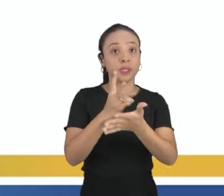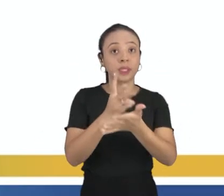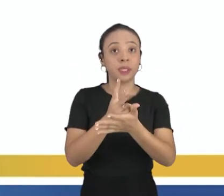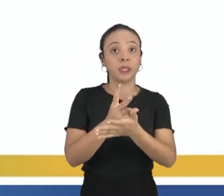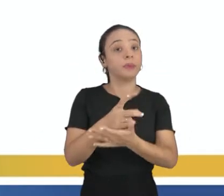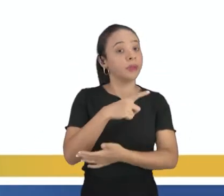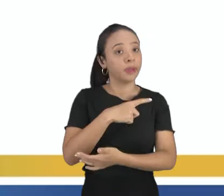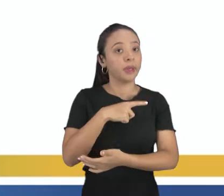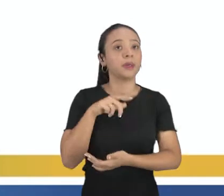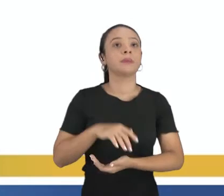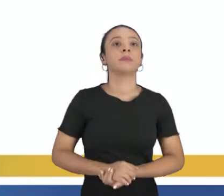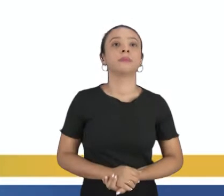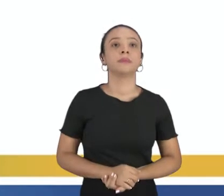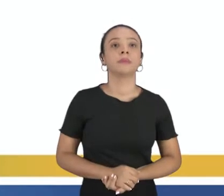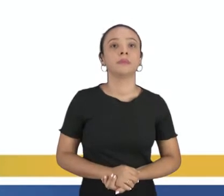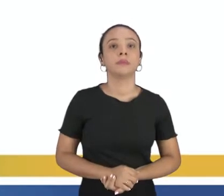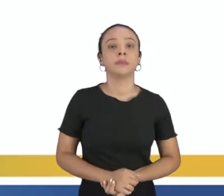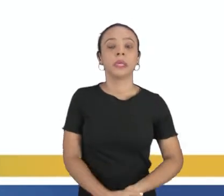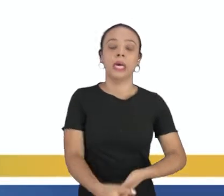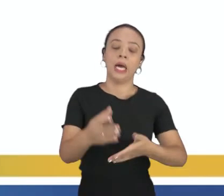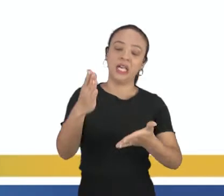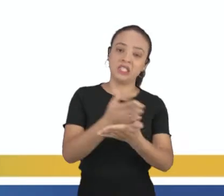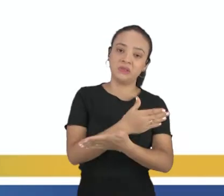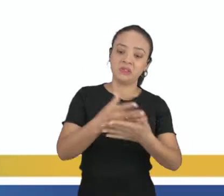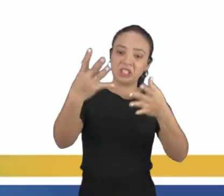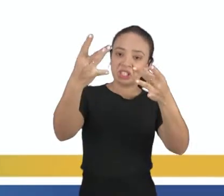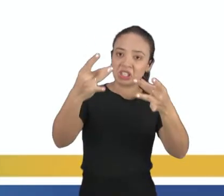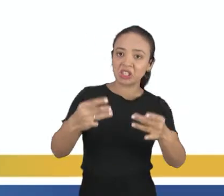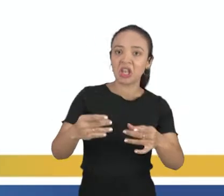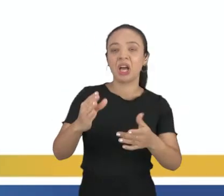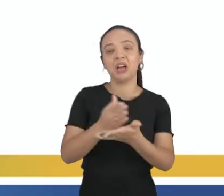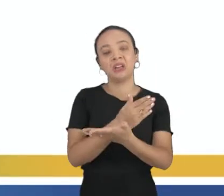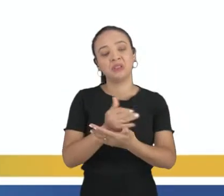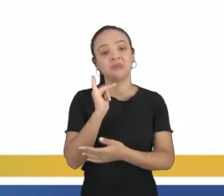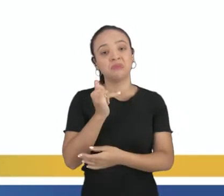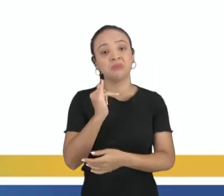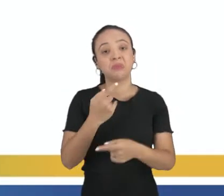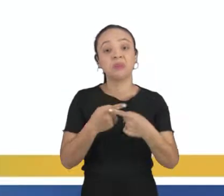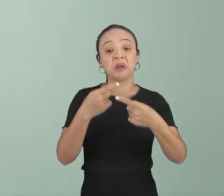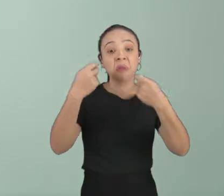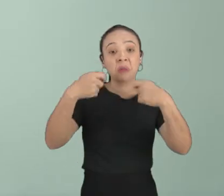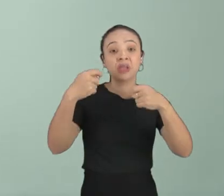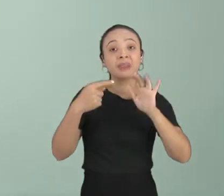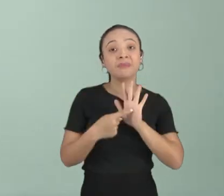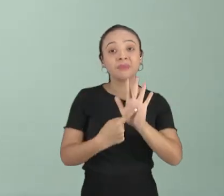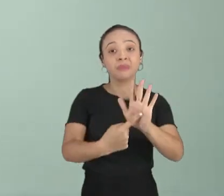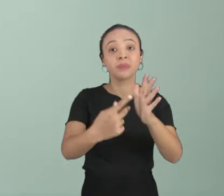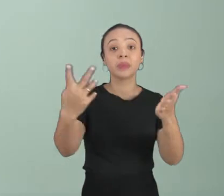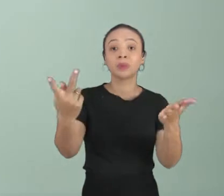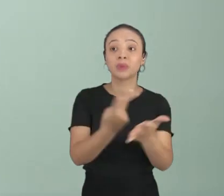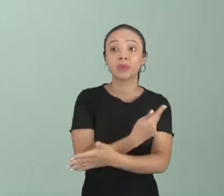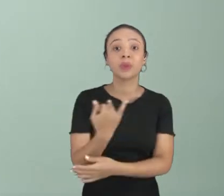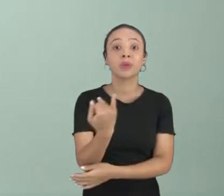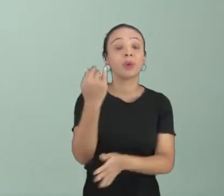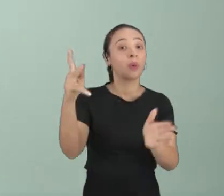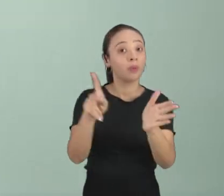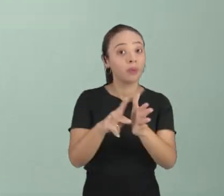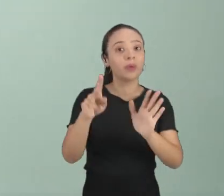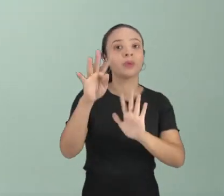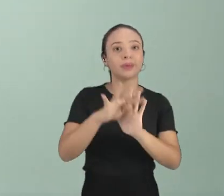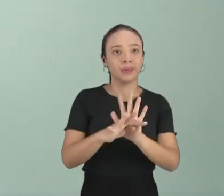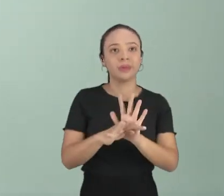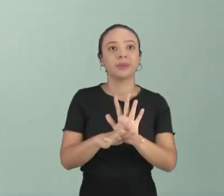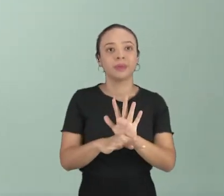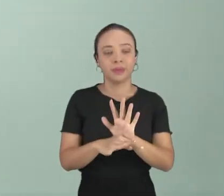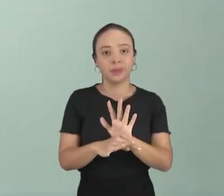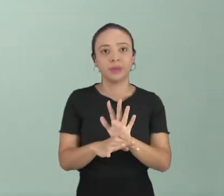isso. Ora descrição, ora narração, porque ele precisa trazer fatos importantes da obra,